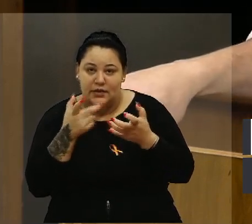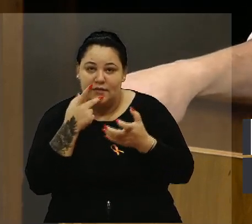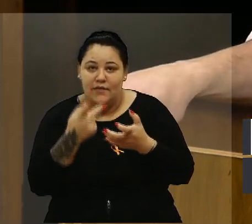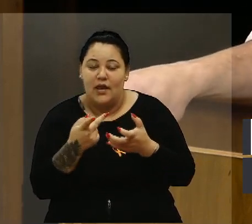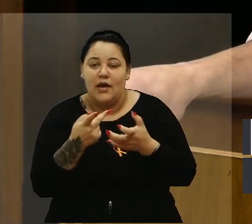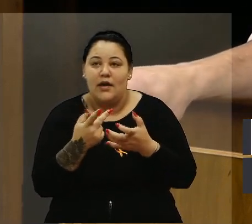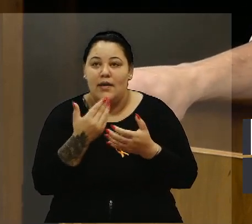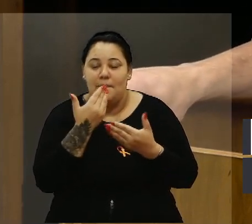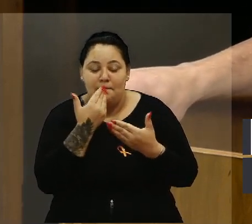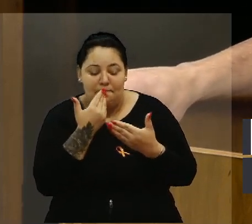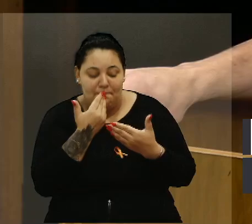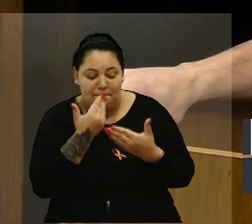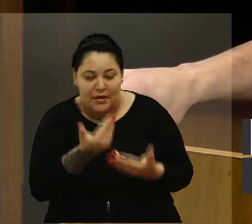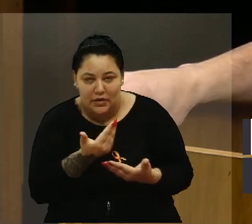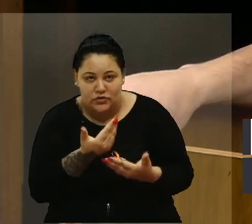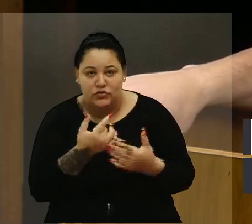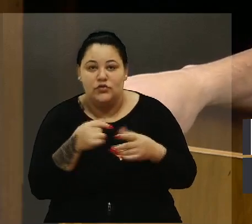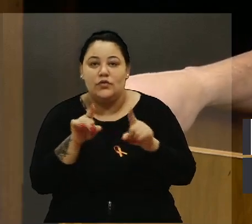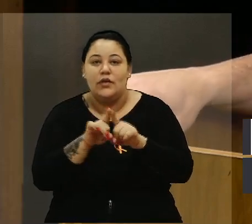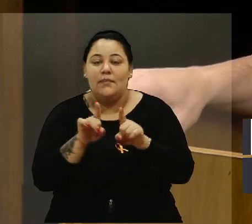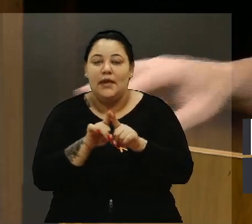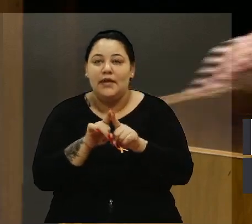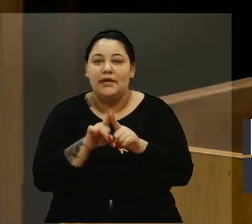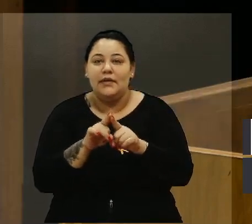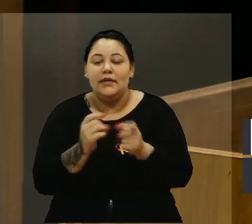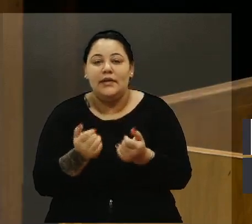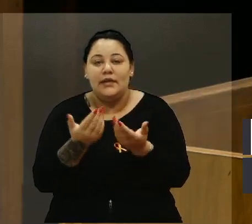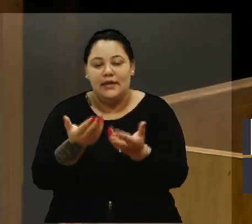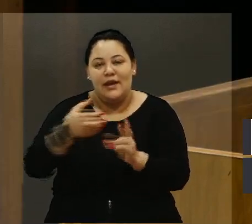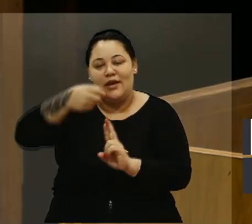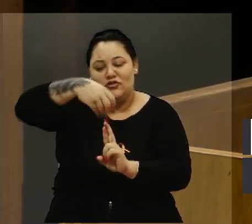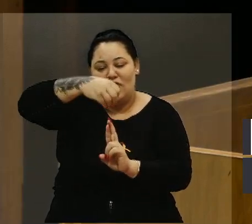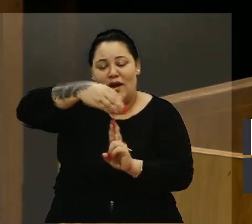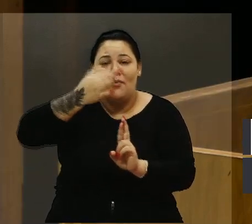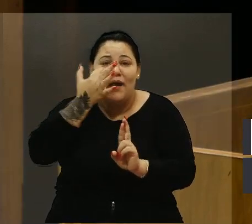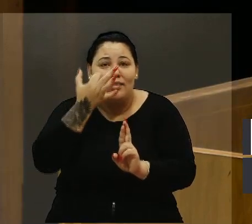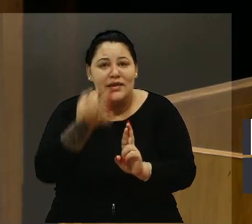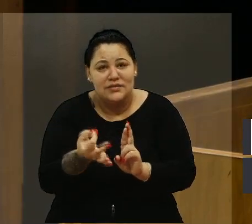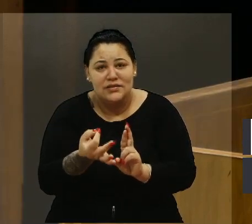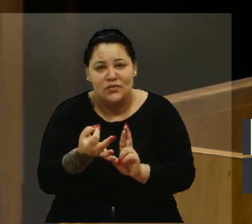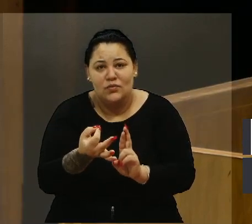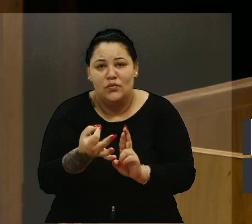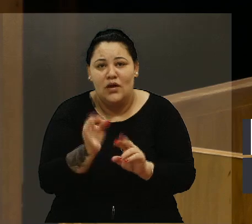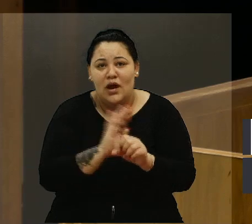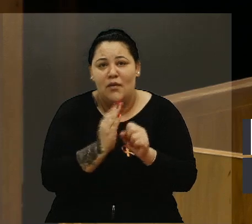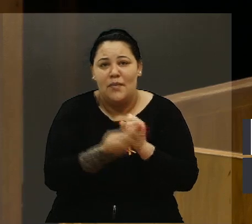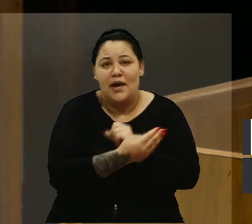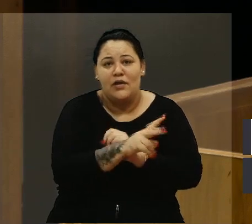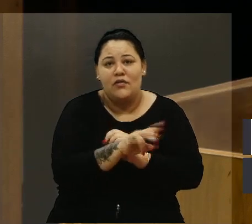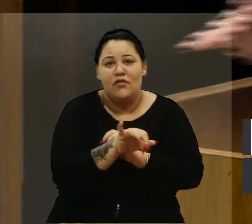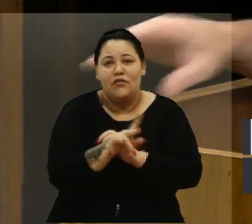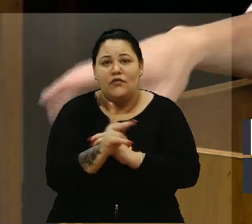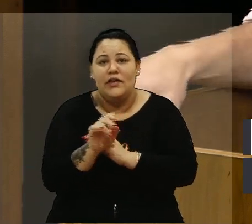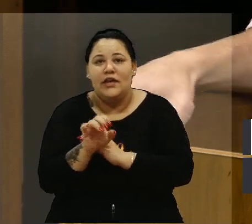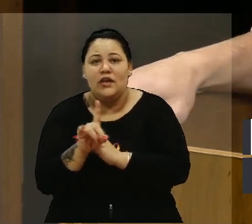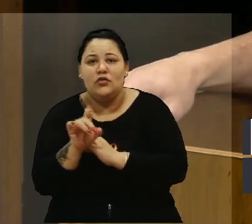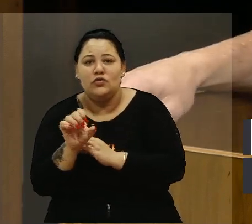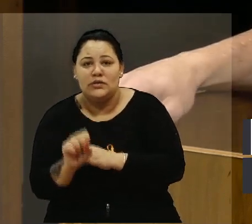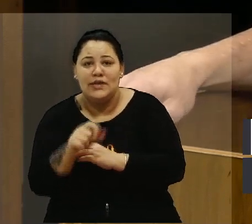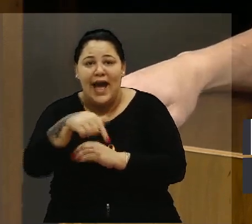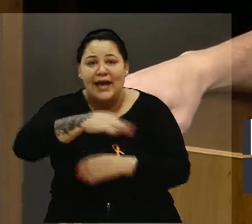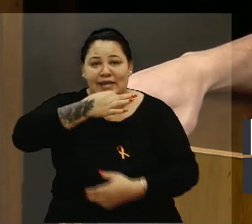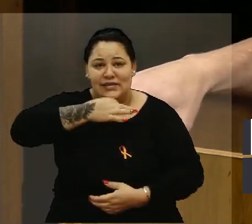esse pedido à RGE, que dê uma atenção ao bairro, ao loteamento Vinhedos aqui na nossa cidade. Então, esse é um